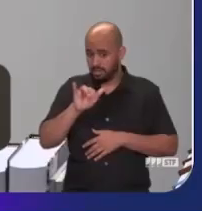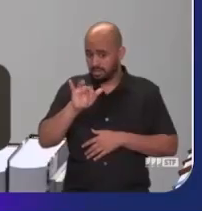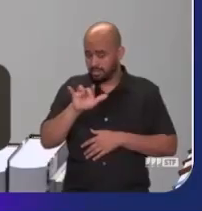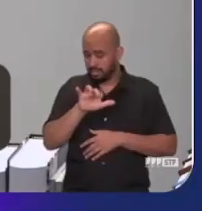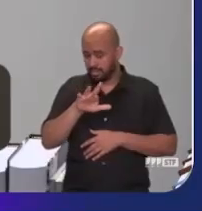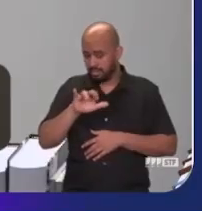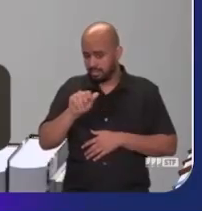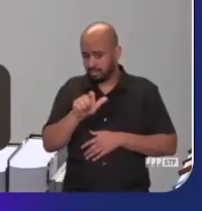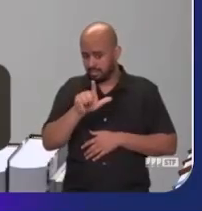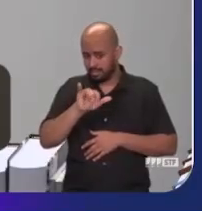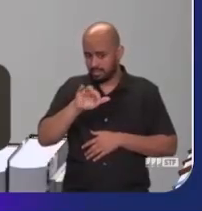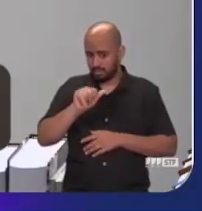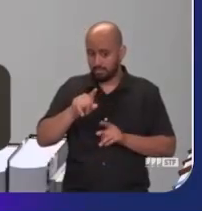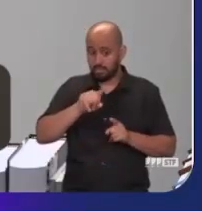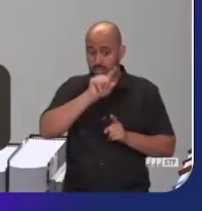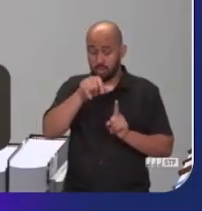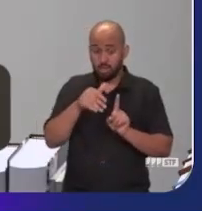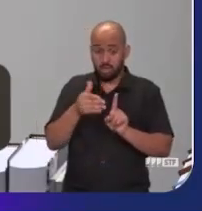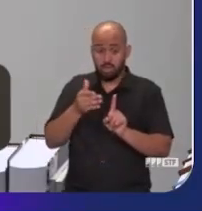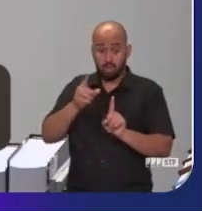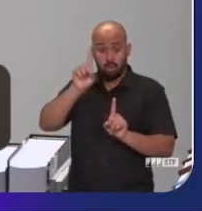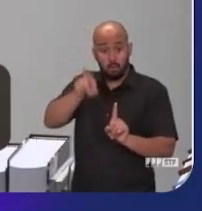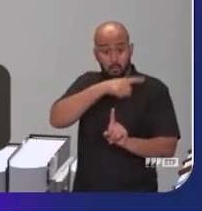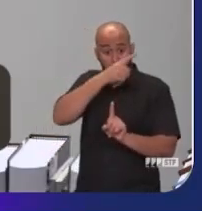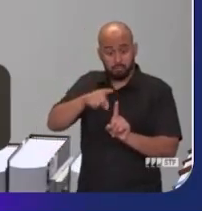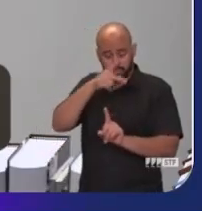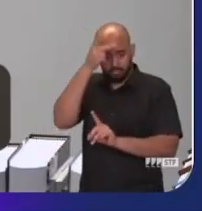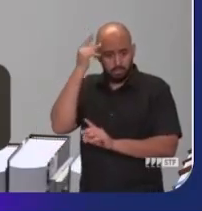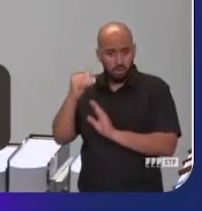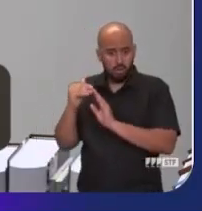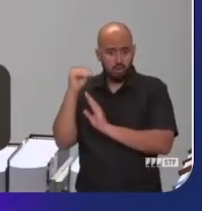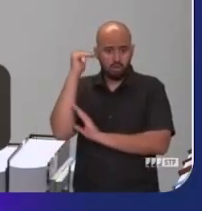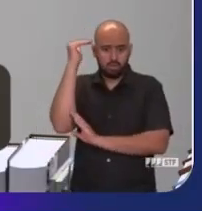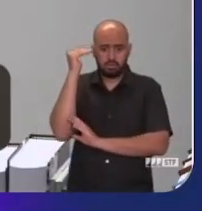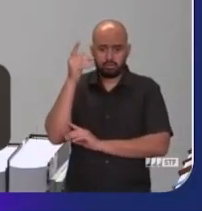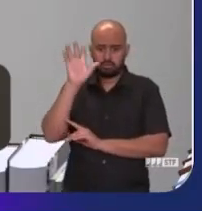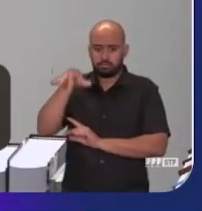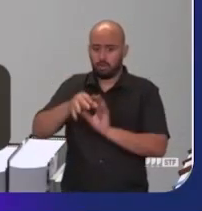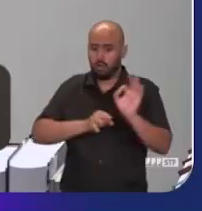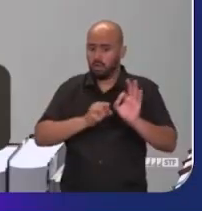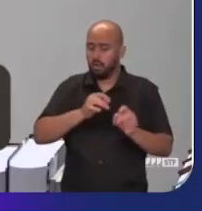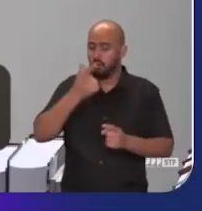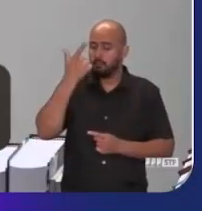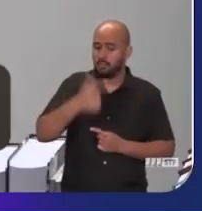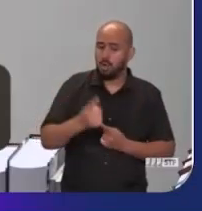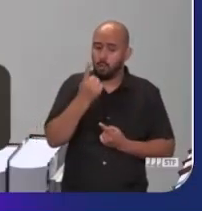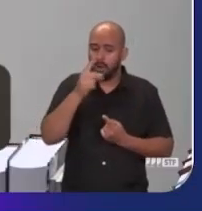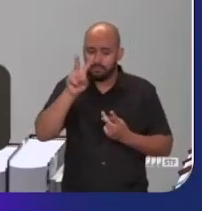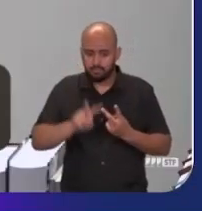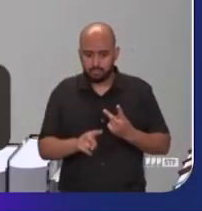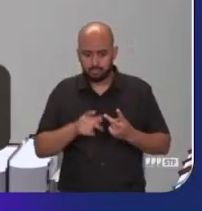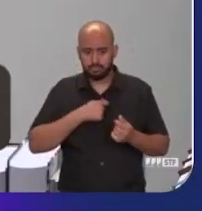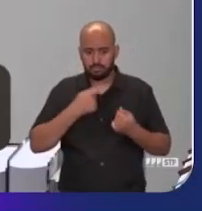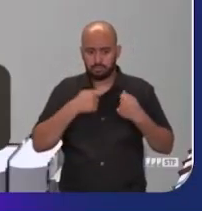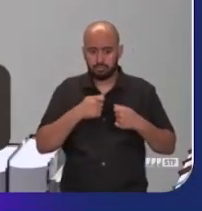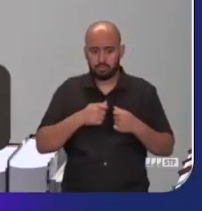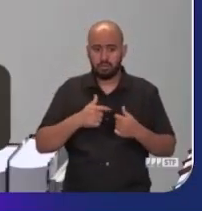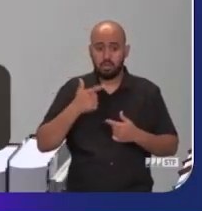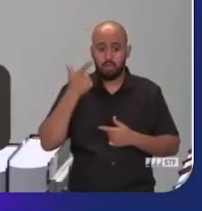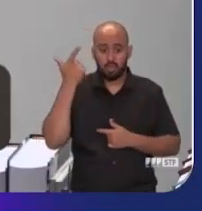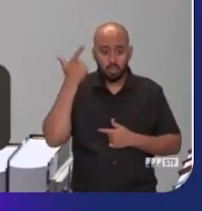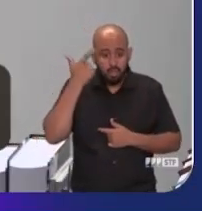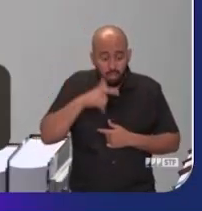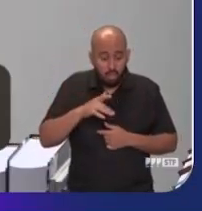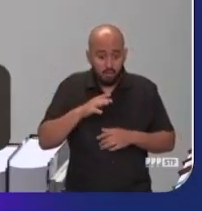foi documentada pela organização criminosa mais de uma vez. Para fins desta ação penal, merece realce a